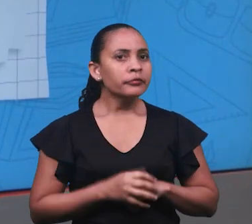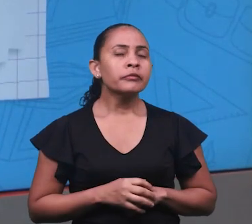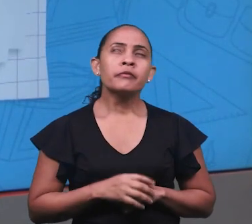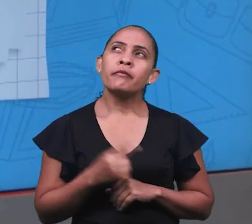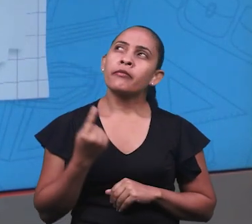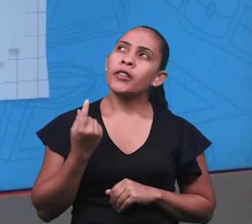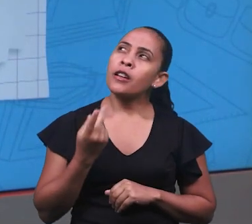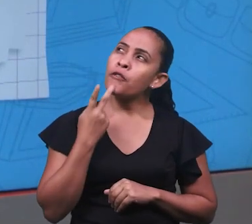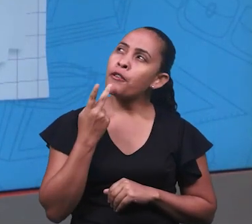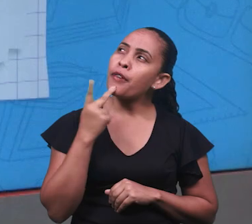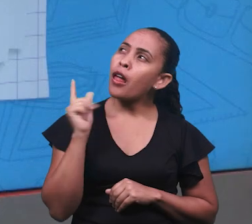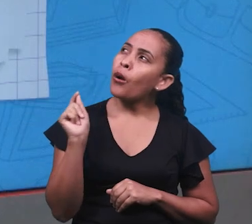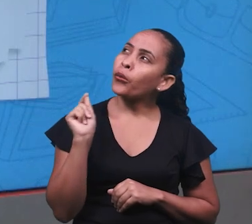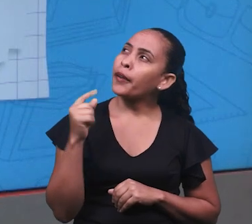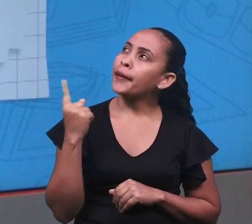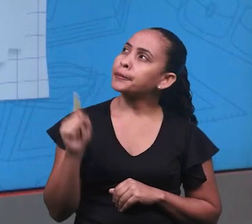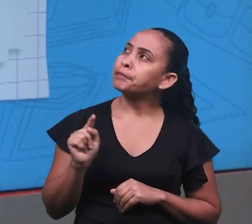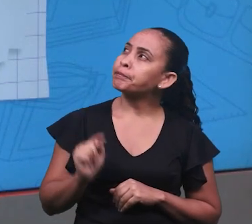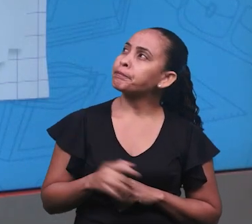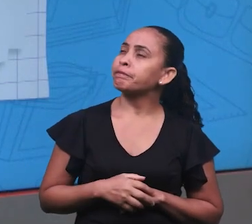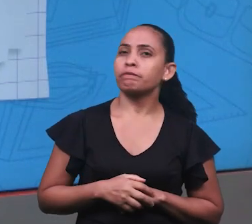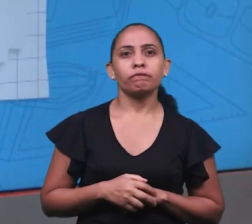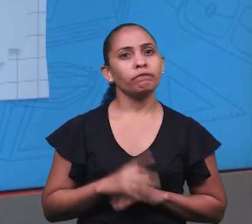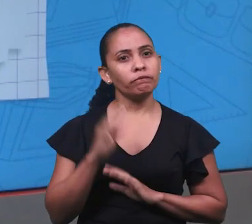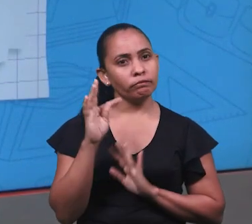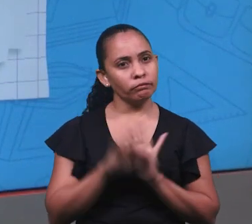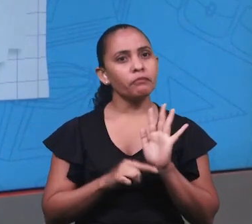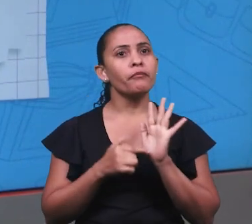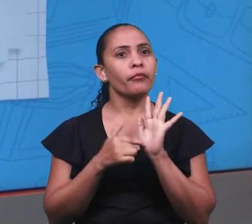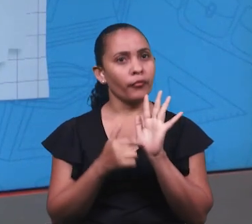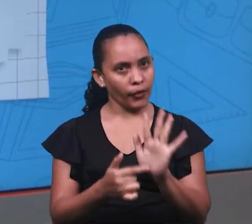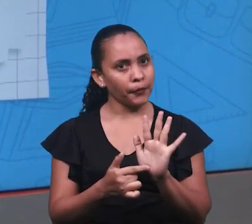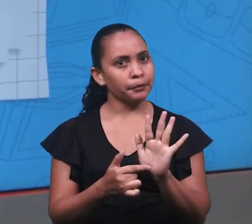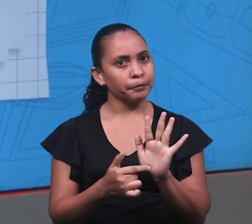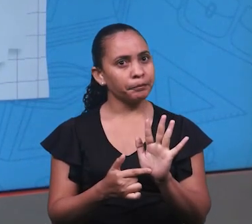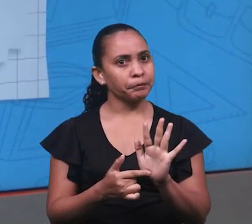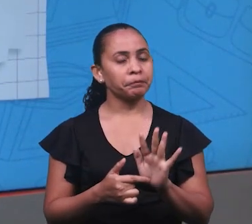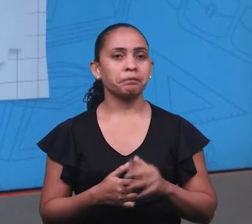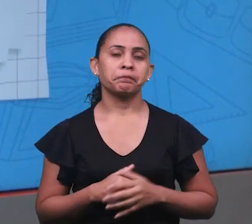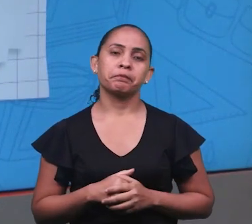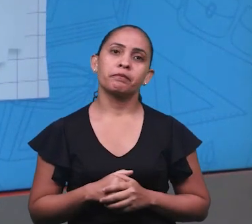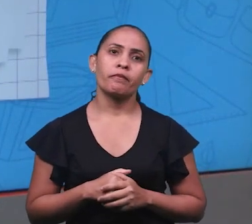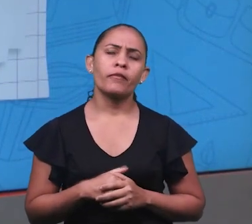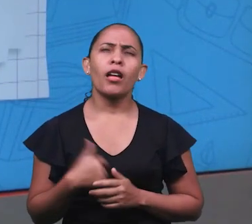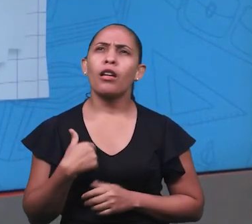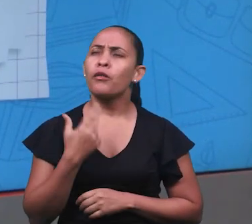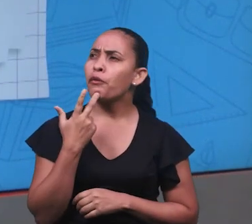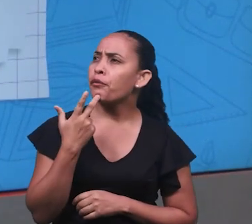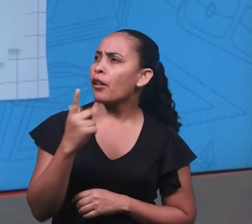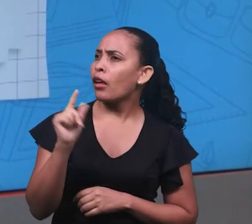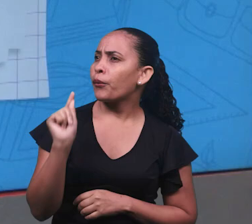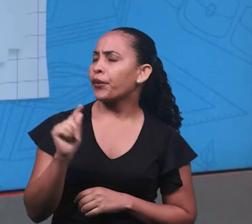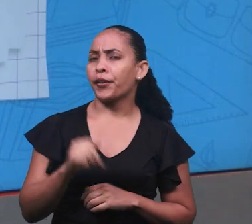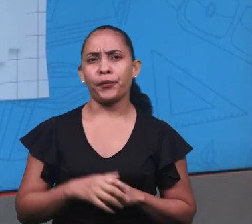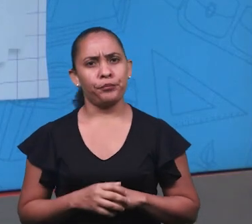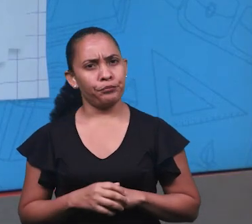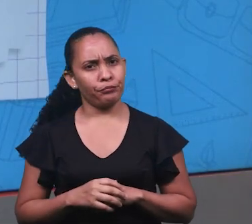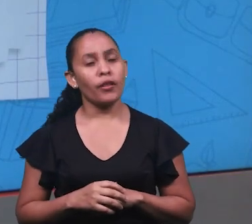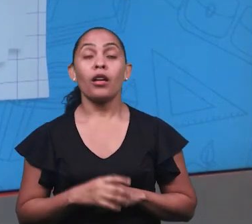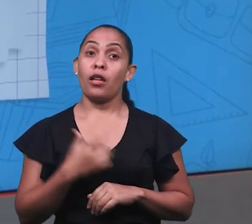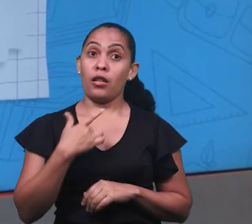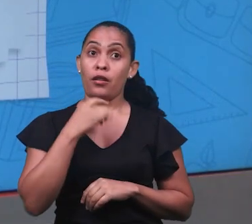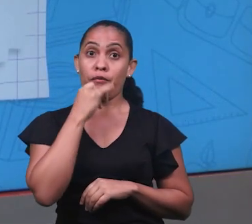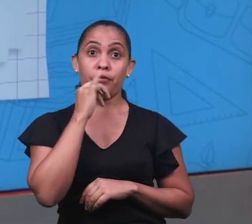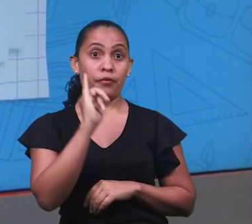eu vou defender sobre isso? Porque o texto argumentativo, lembra, é sempre defesa de ponto de vista. Então, o que eu vou defender sobre isso? Eu vou